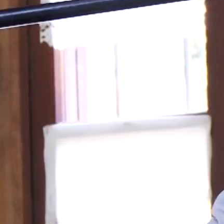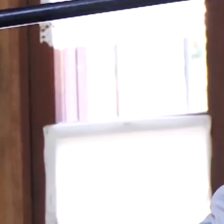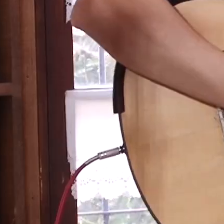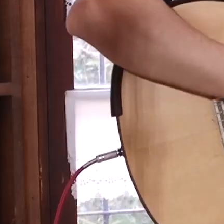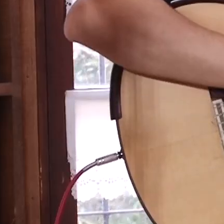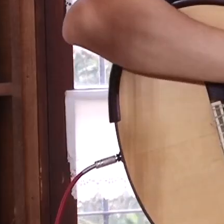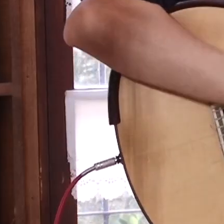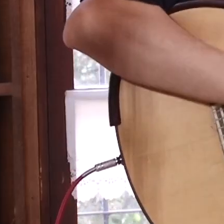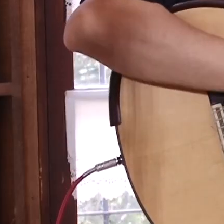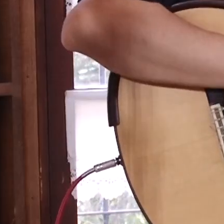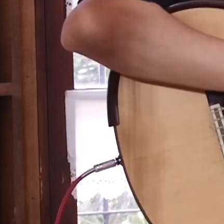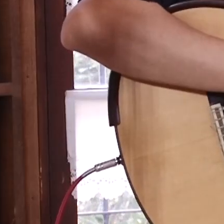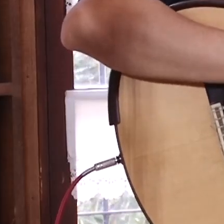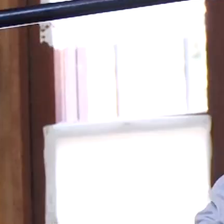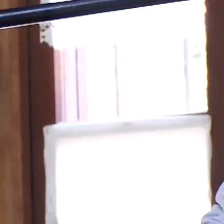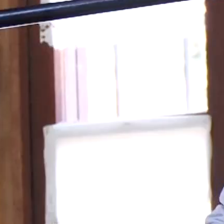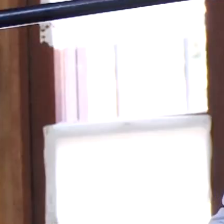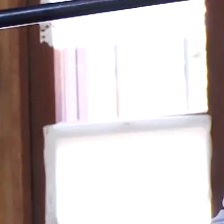Oh, de casa,